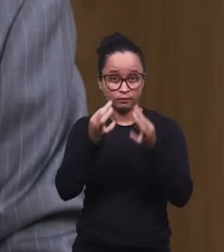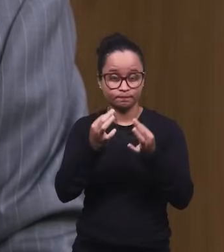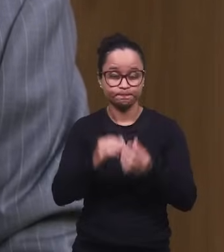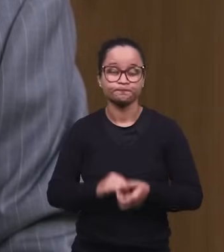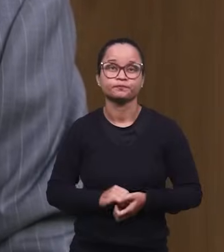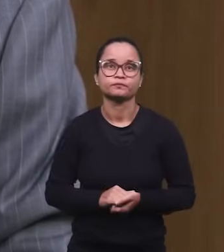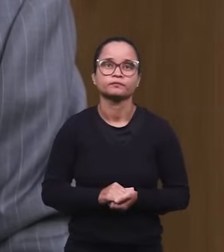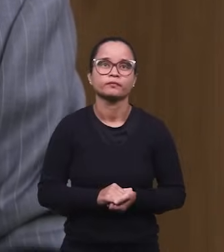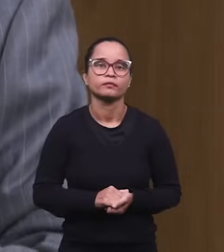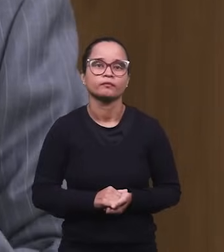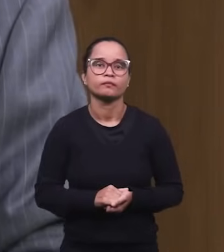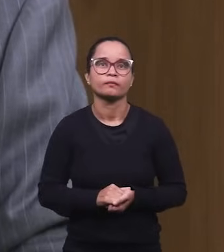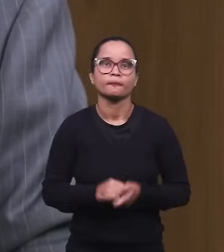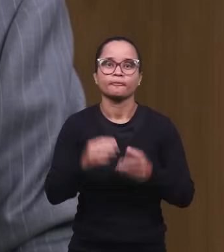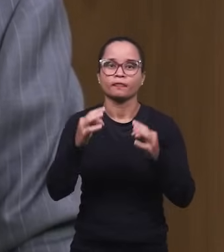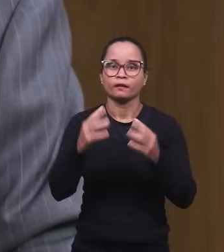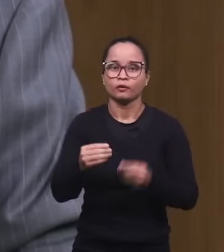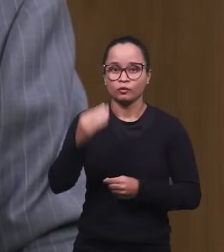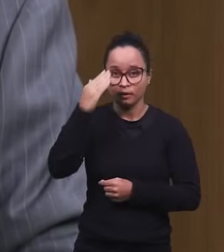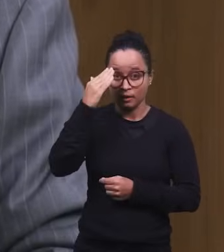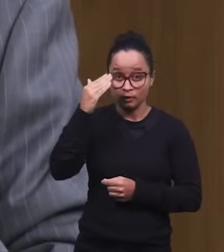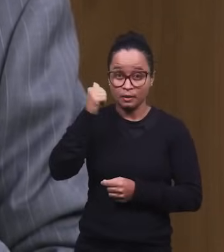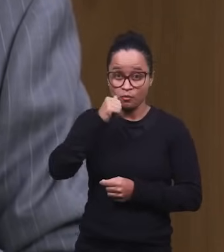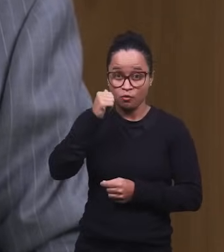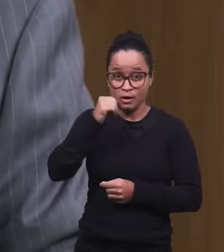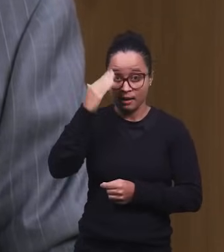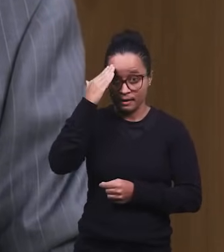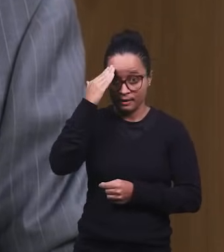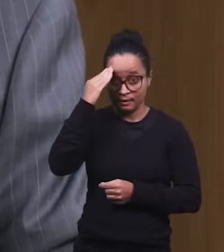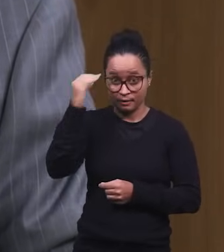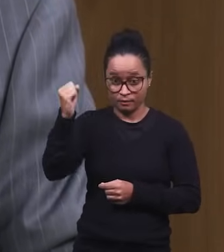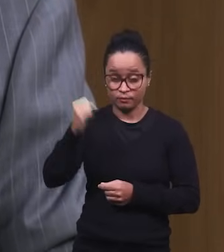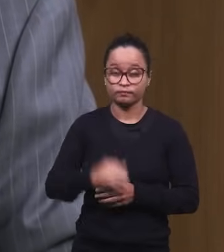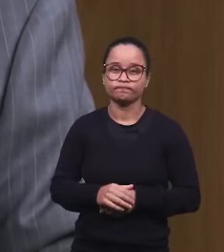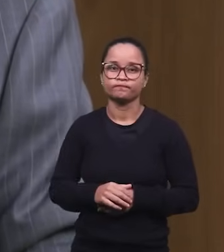veja bem, toda mulher sábia